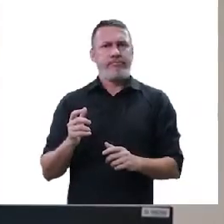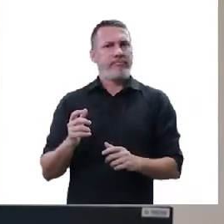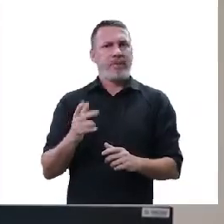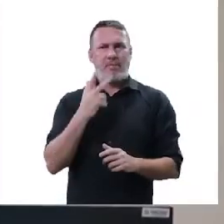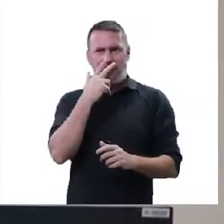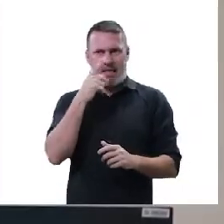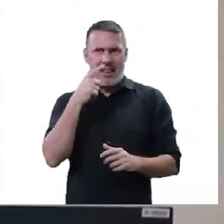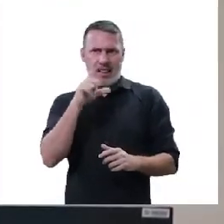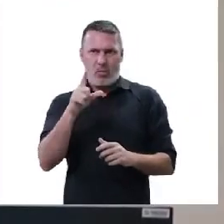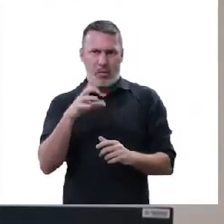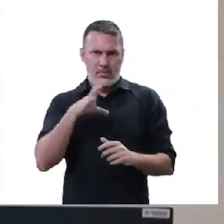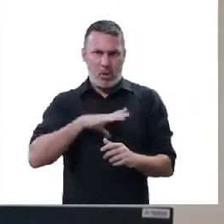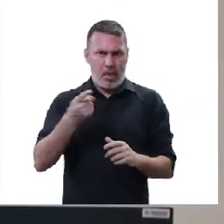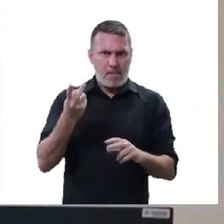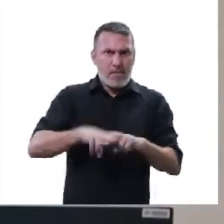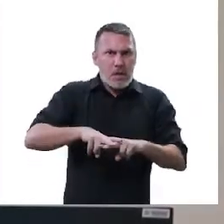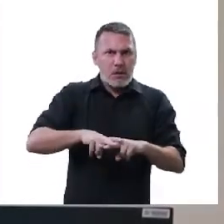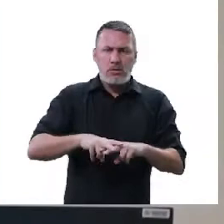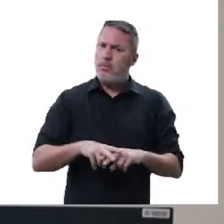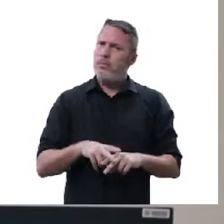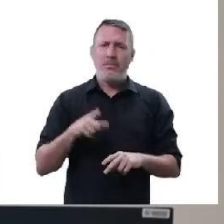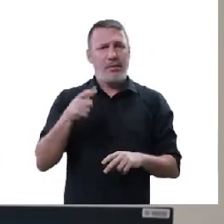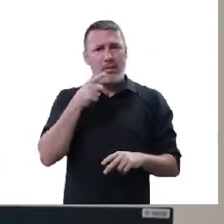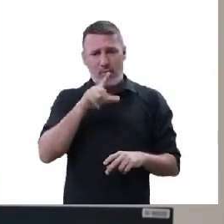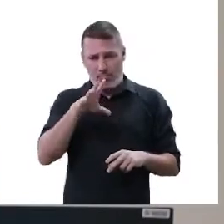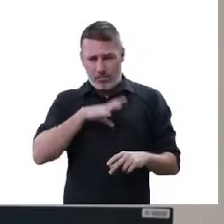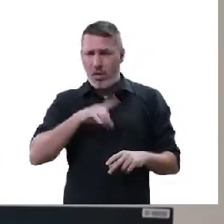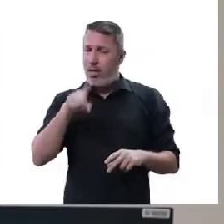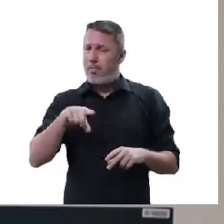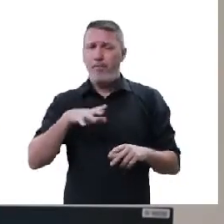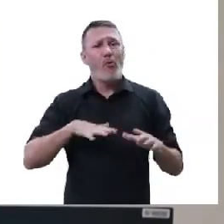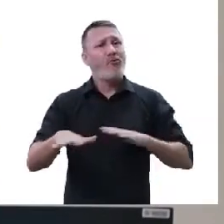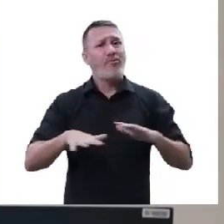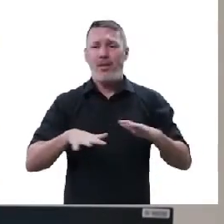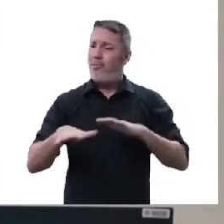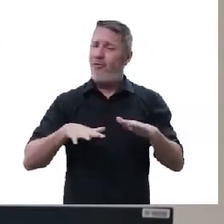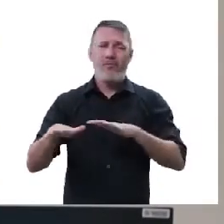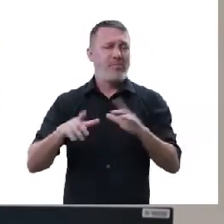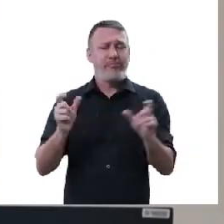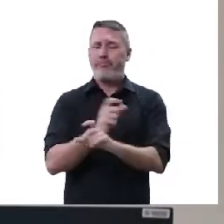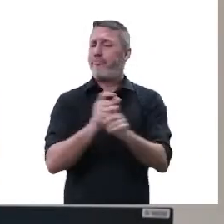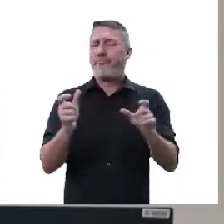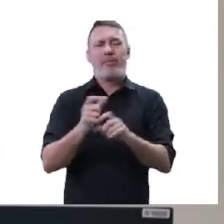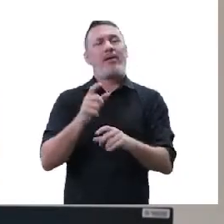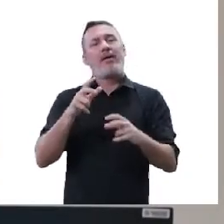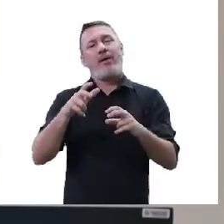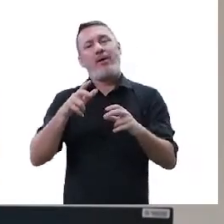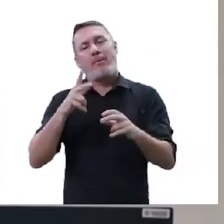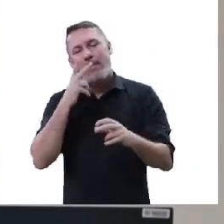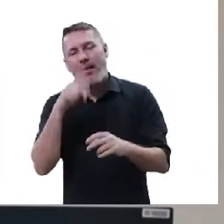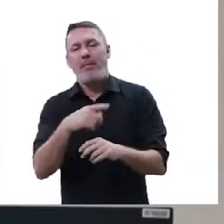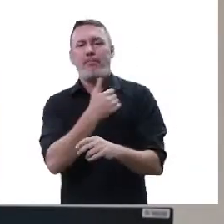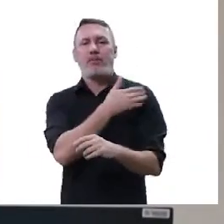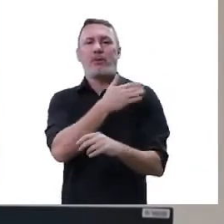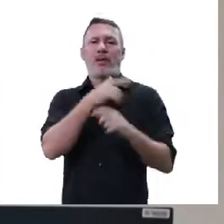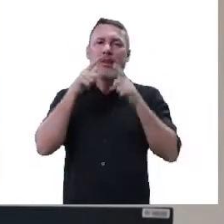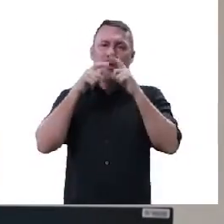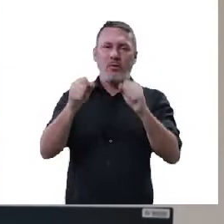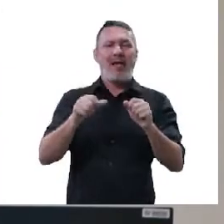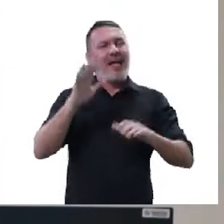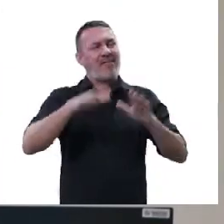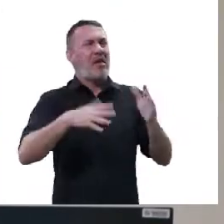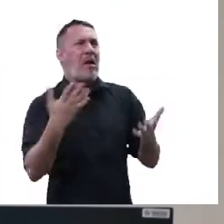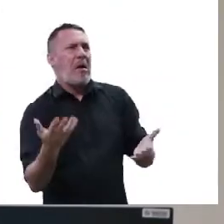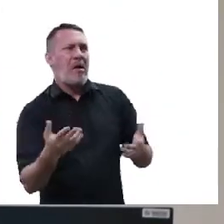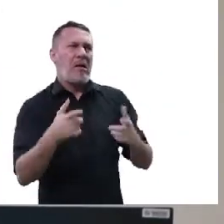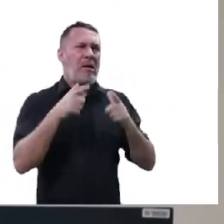que a nossa língua não é dinâmica e eu vou estar falando que ela não é mutável. Eu vou estar praticando preconceito linguístico. Às vezes você pensa o seguinte, ah, professor, ah,